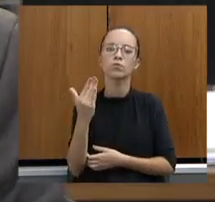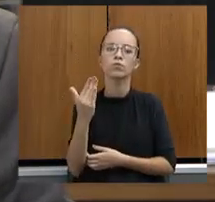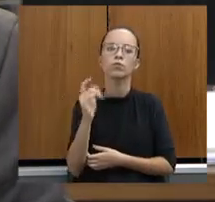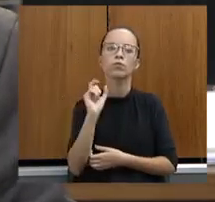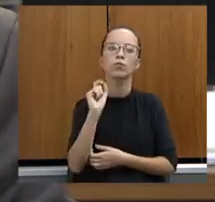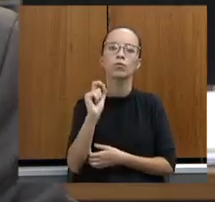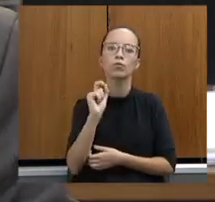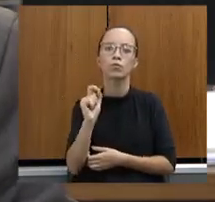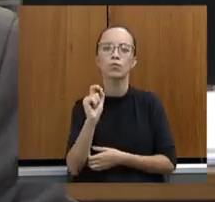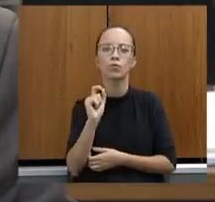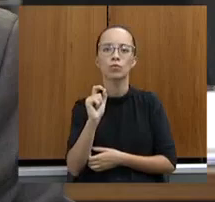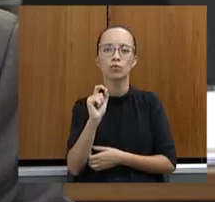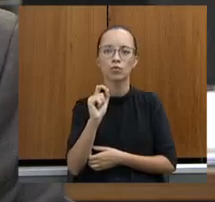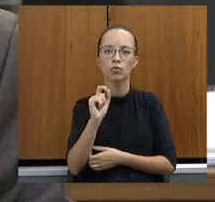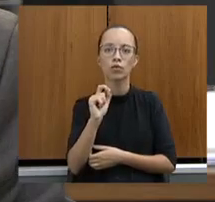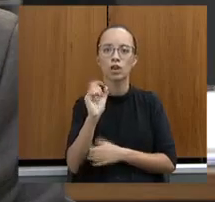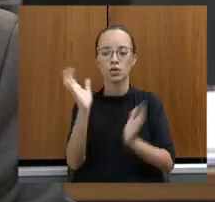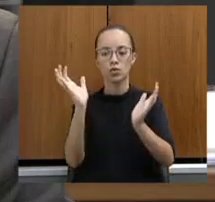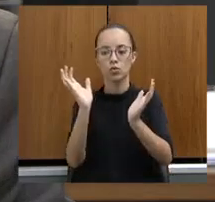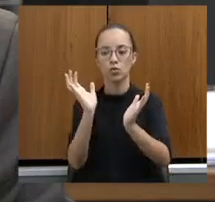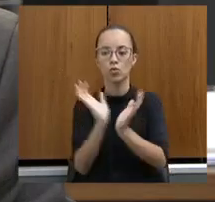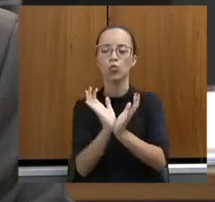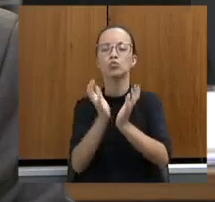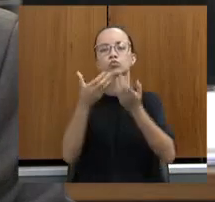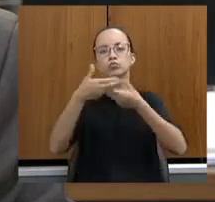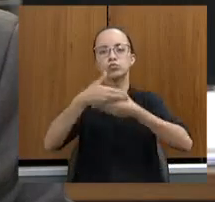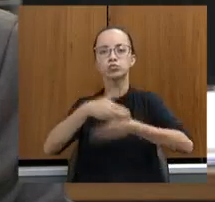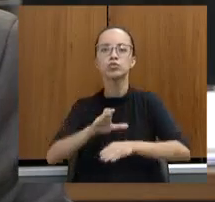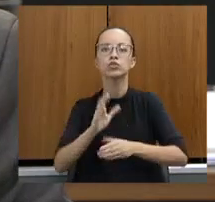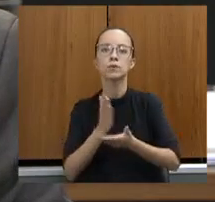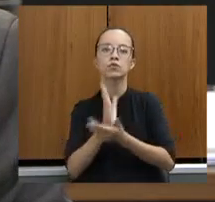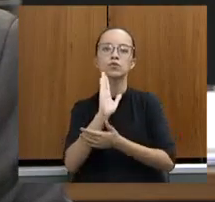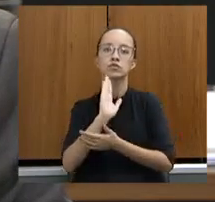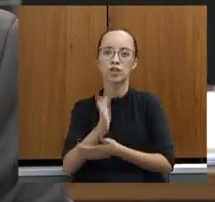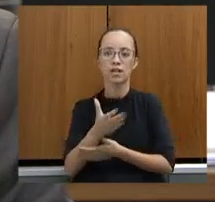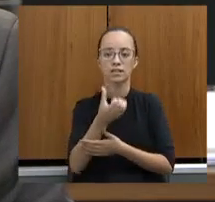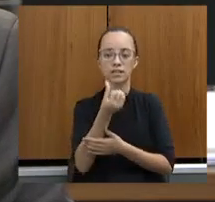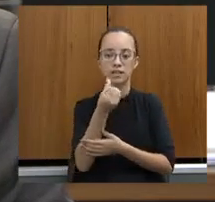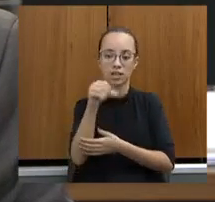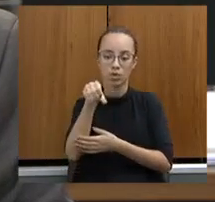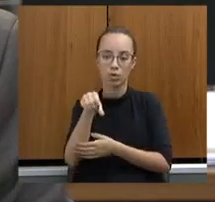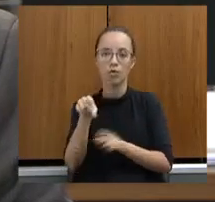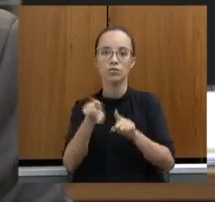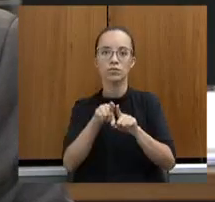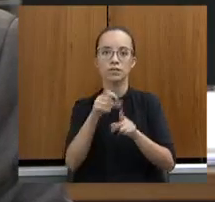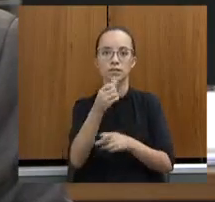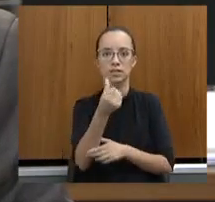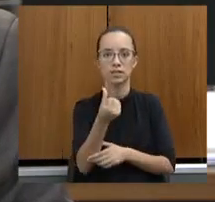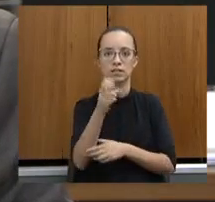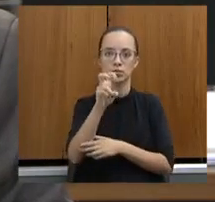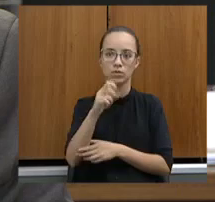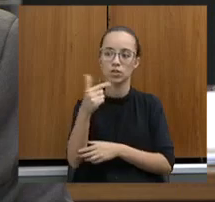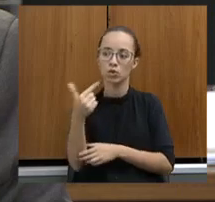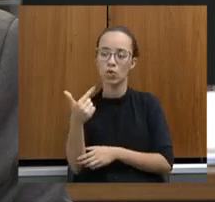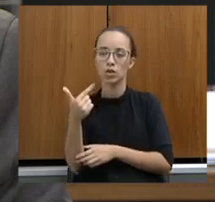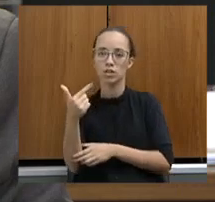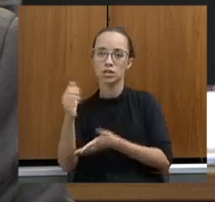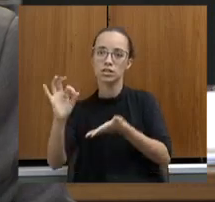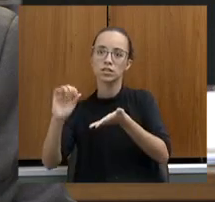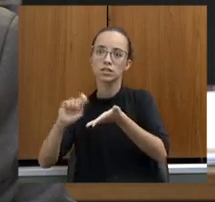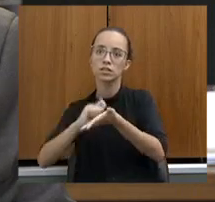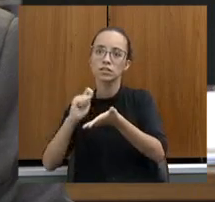chamamento dos excedentes do concurso de delegado em número de 69 e número de 152 diz escrivão da Polícia Civil